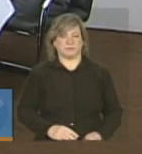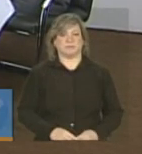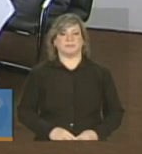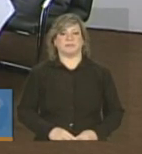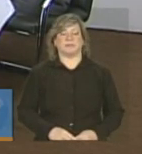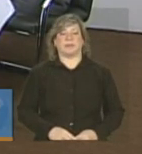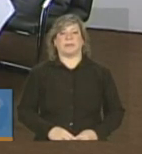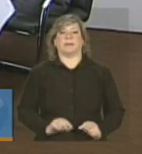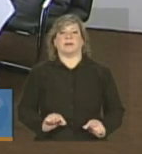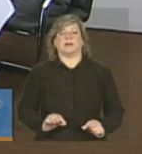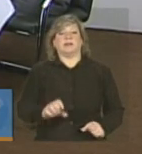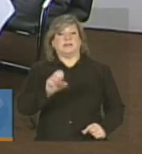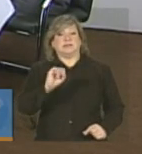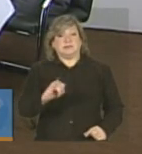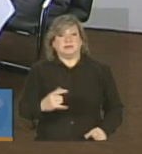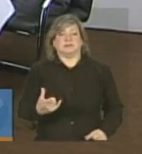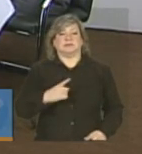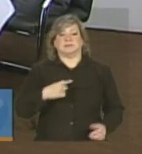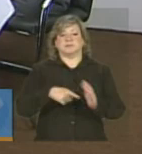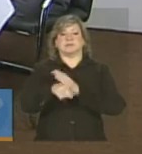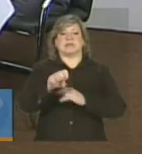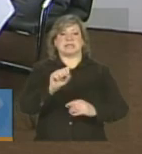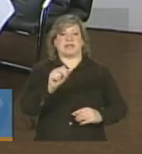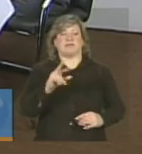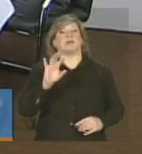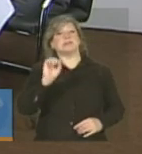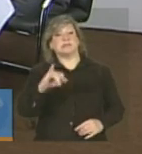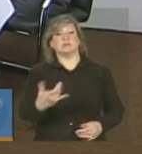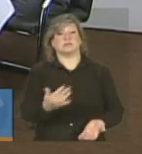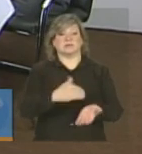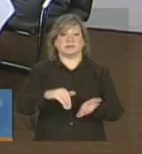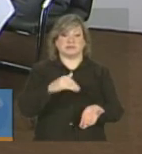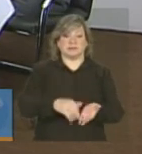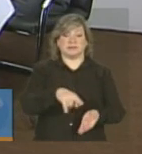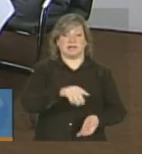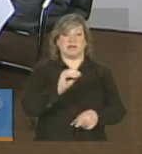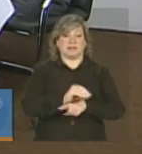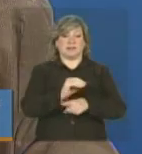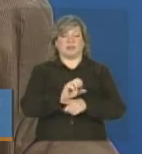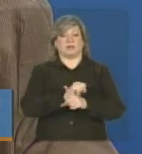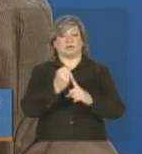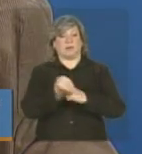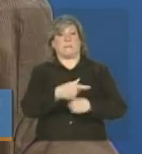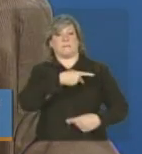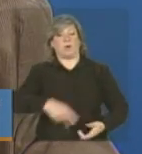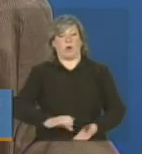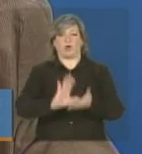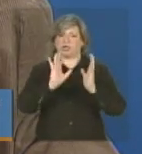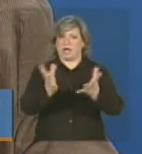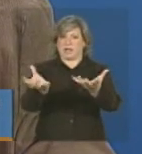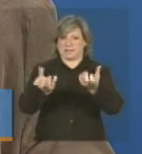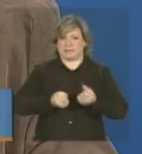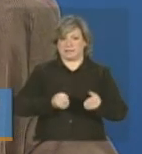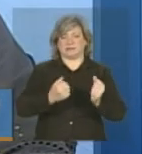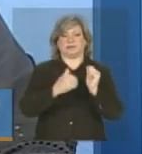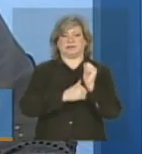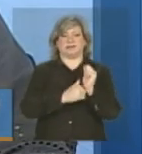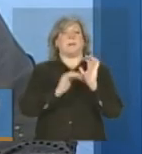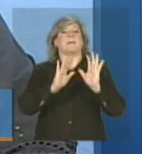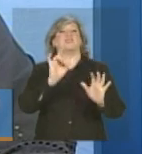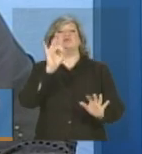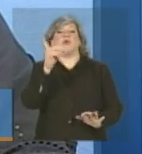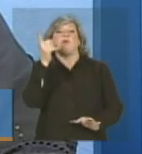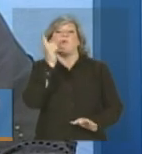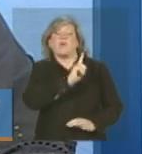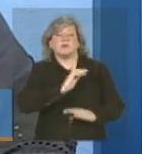Sávio, se o secretário de assistência social e presidente do conselho já recebeu a senha, mas ele só consegue